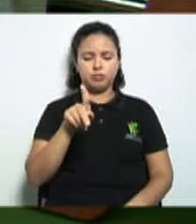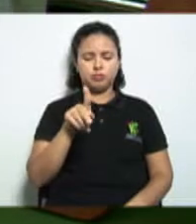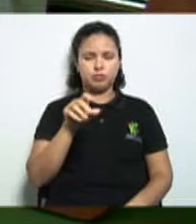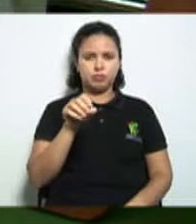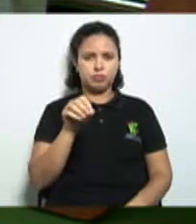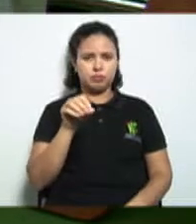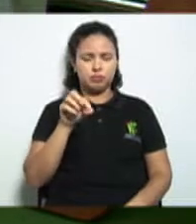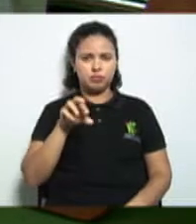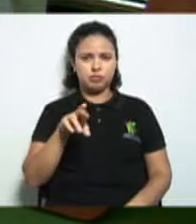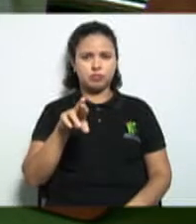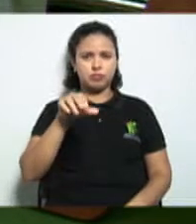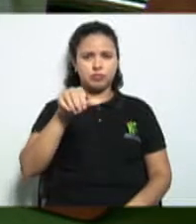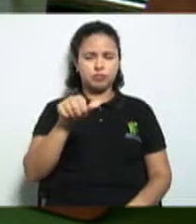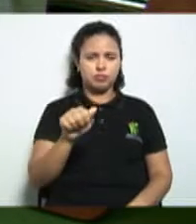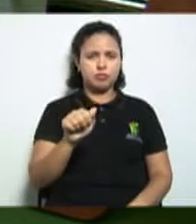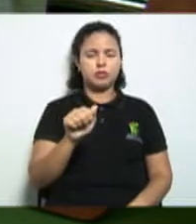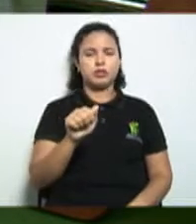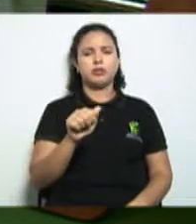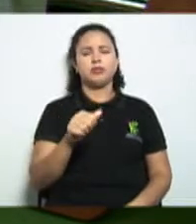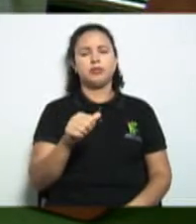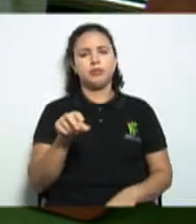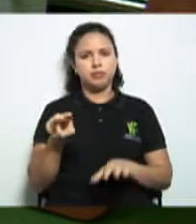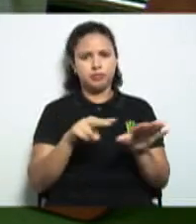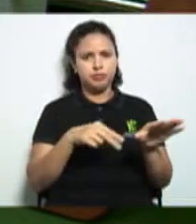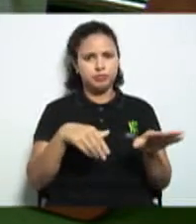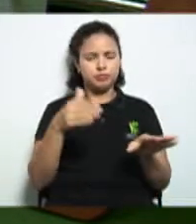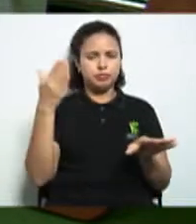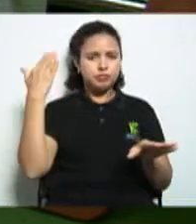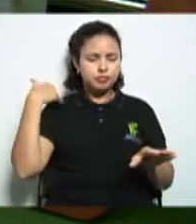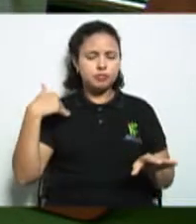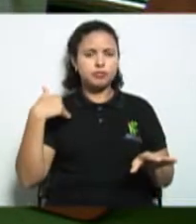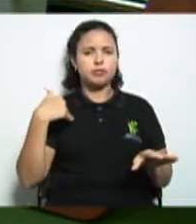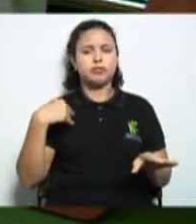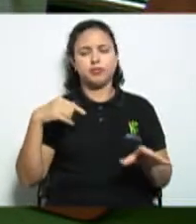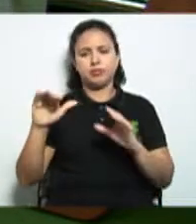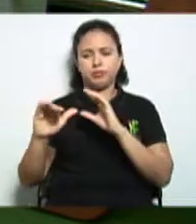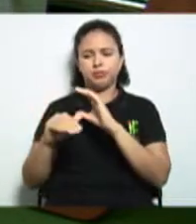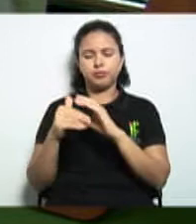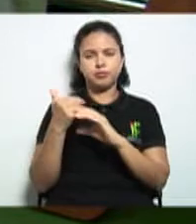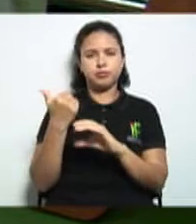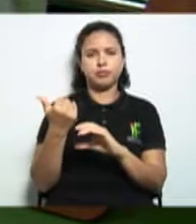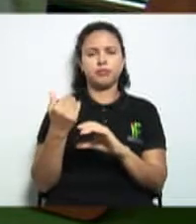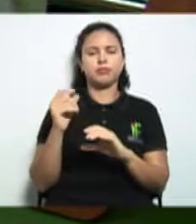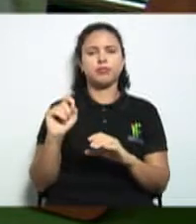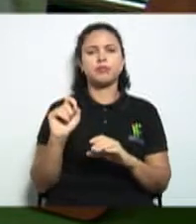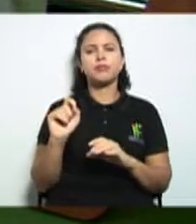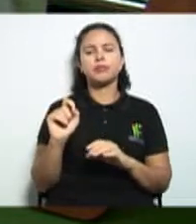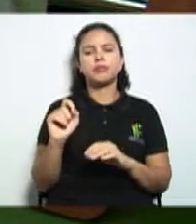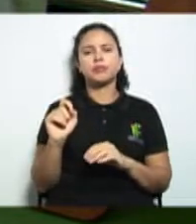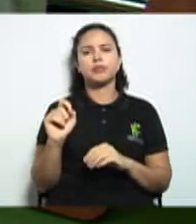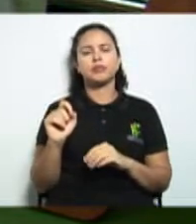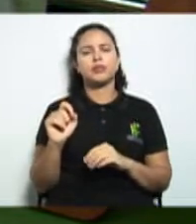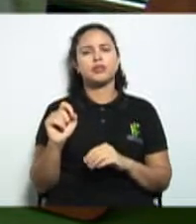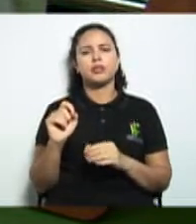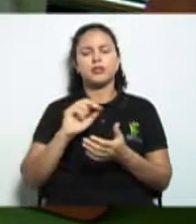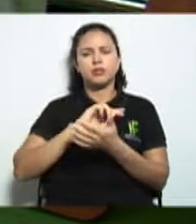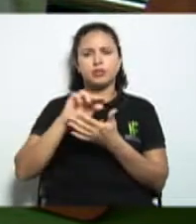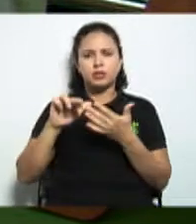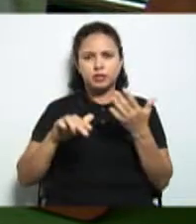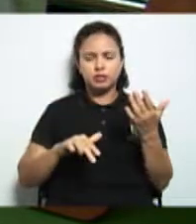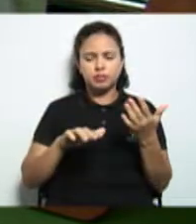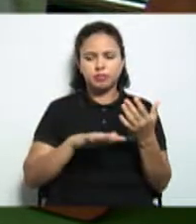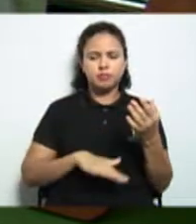aula que a gente ficou, né, aguardando as contribuições de vocês, e ela enviou lá as contribuições. Então, várias